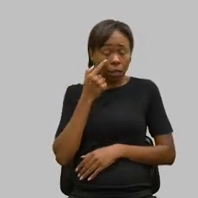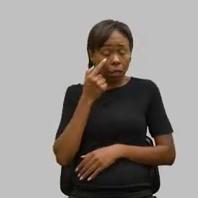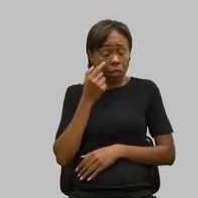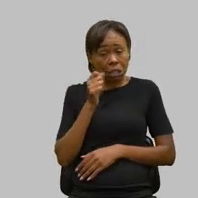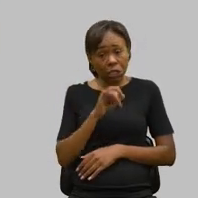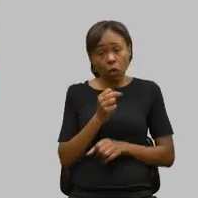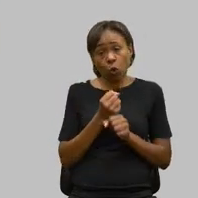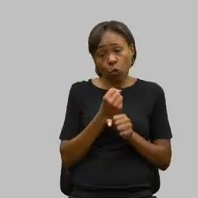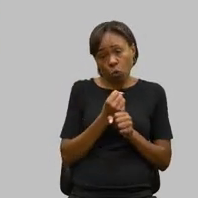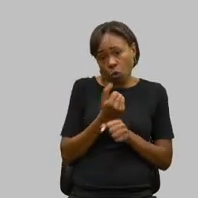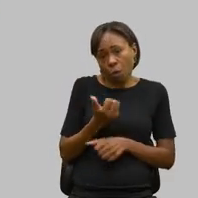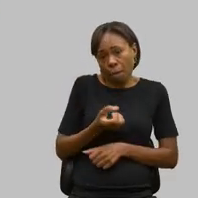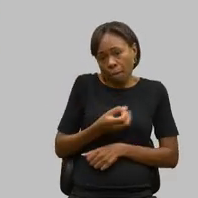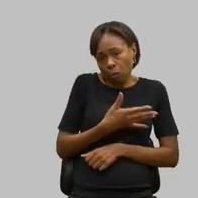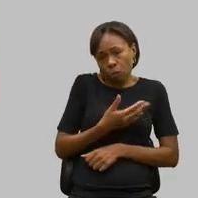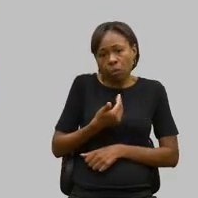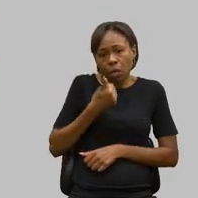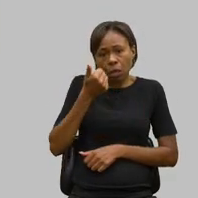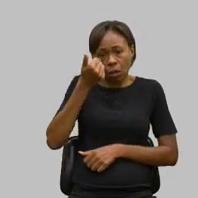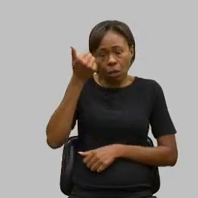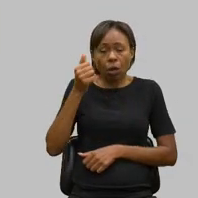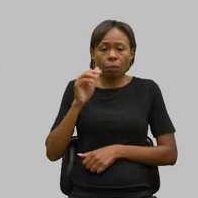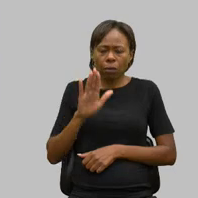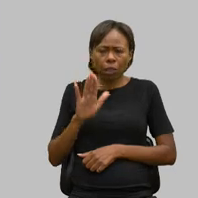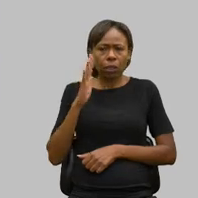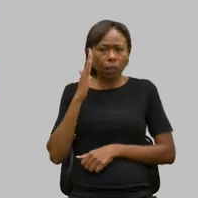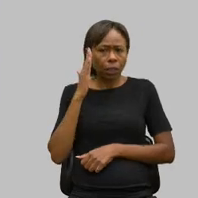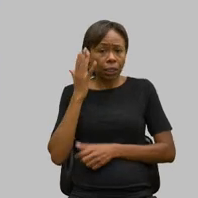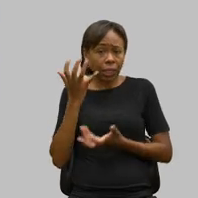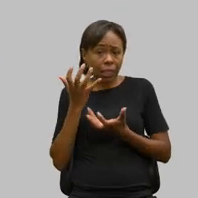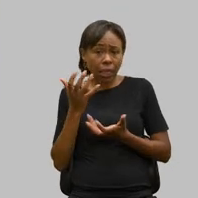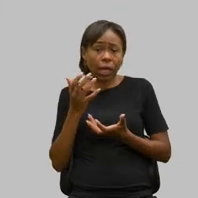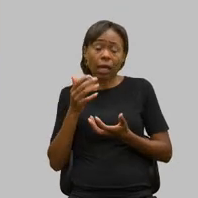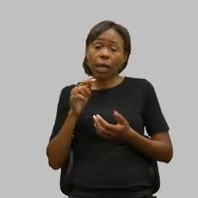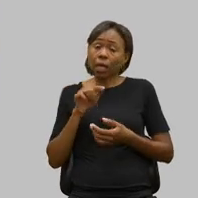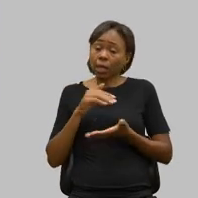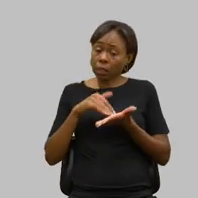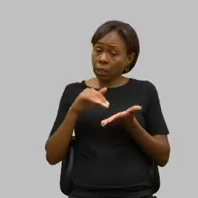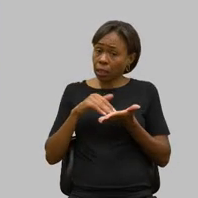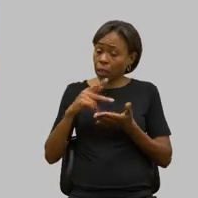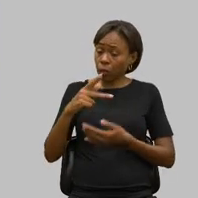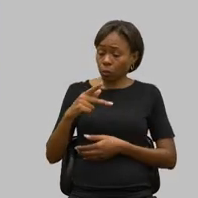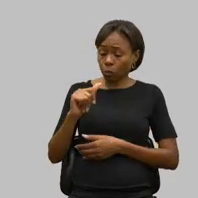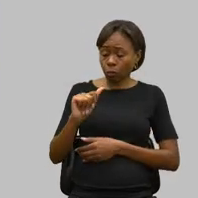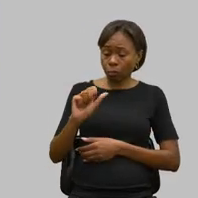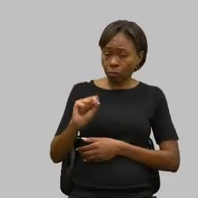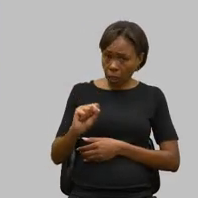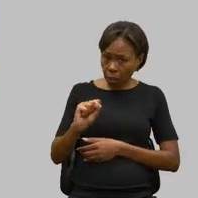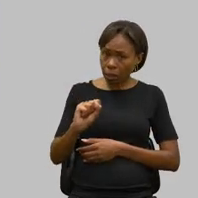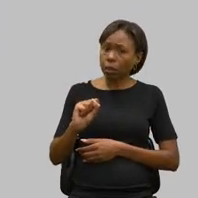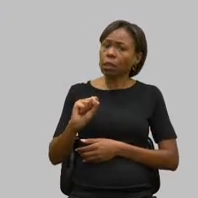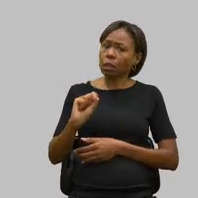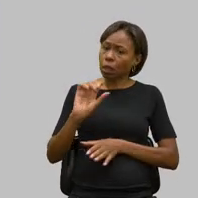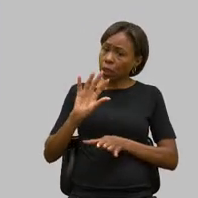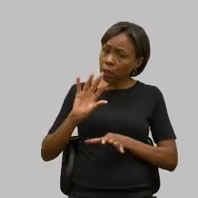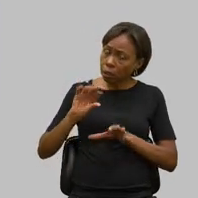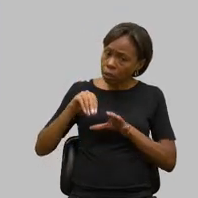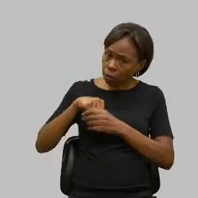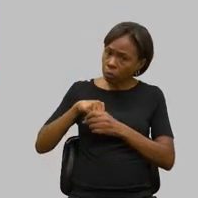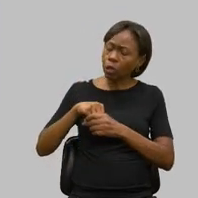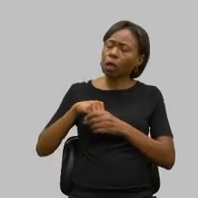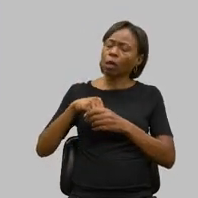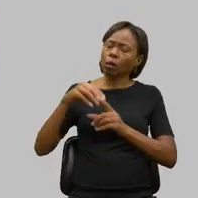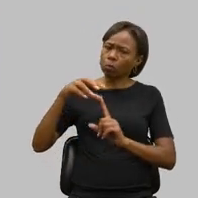Mas nós queremos que a secretaria coloque o passe como também uma política da secretaria como